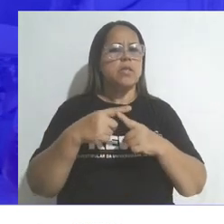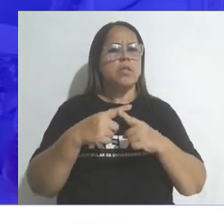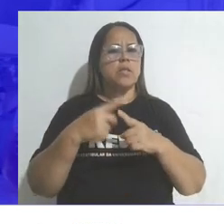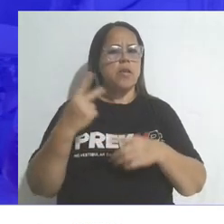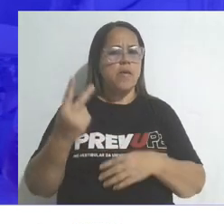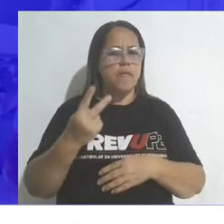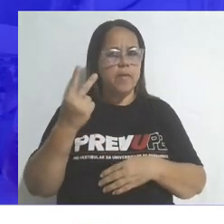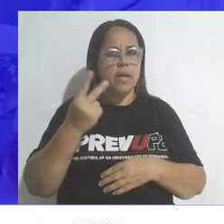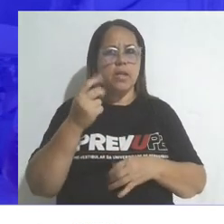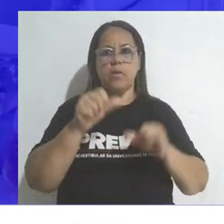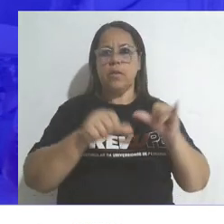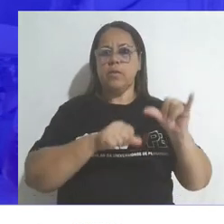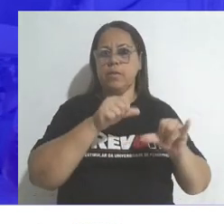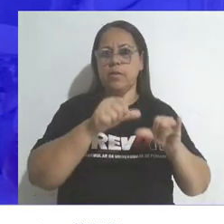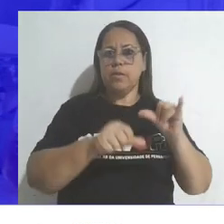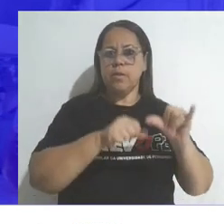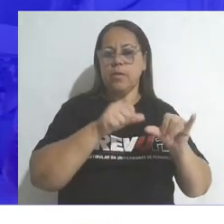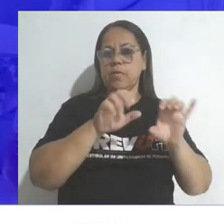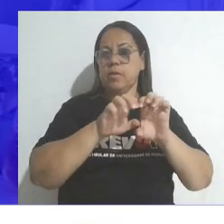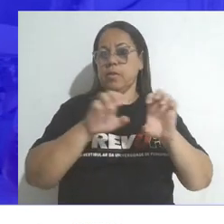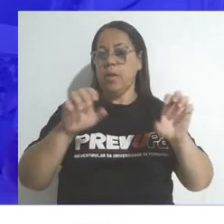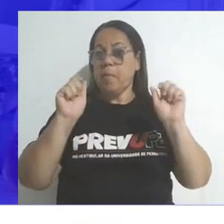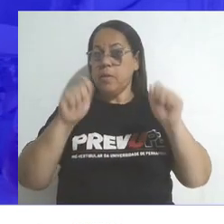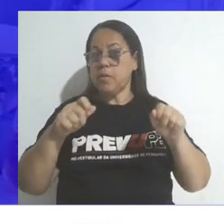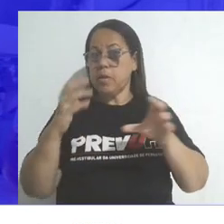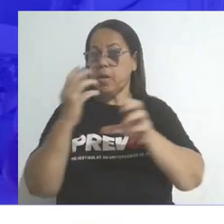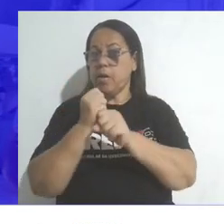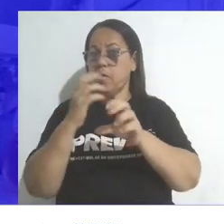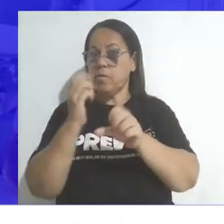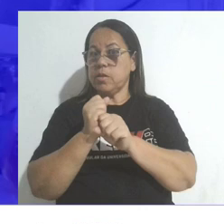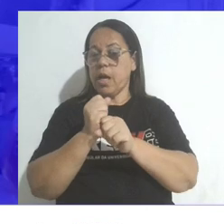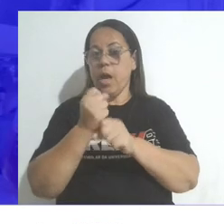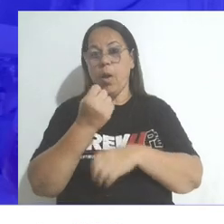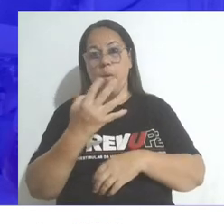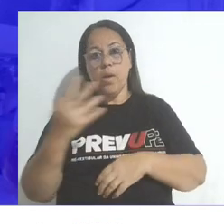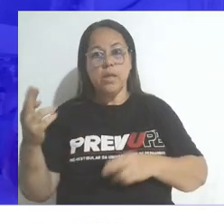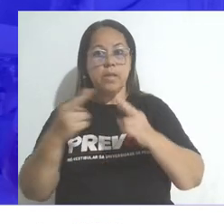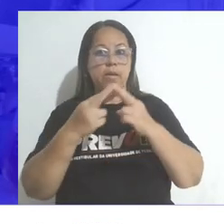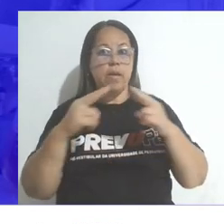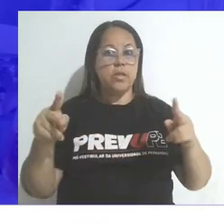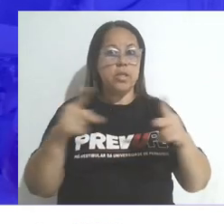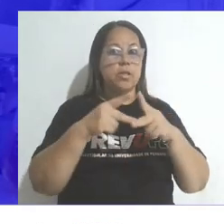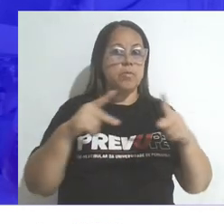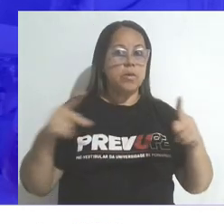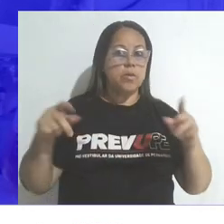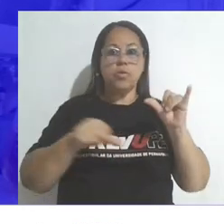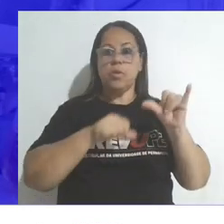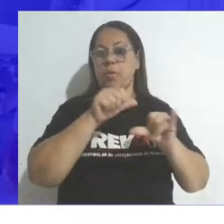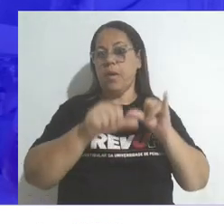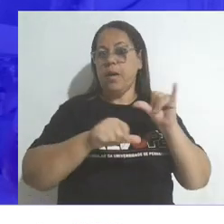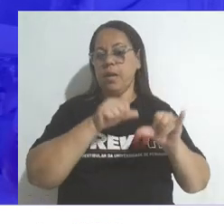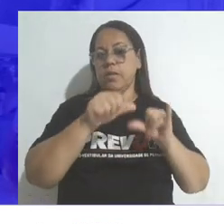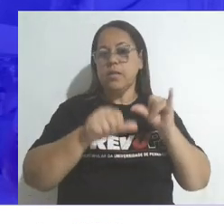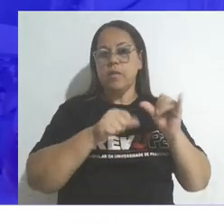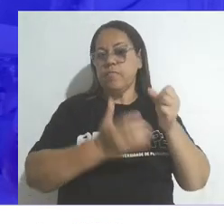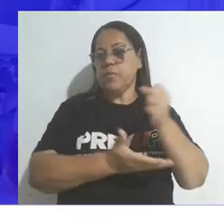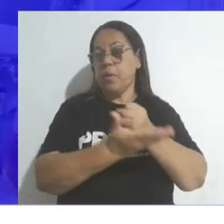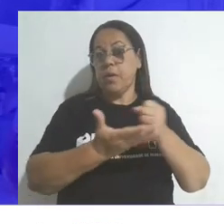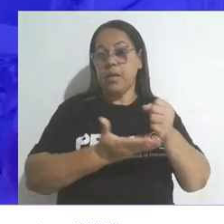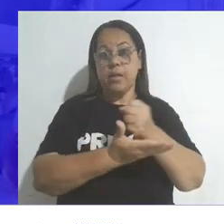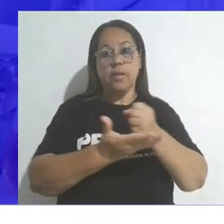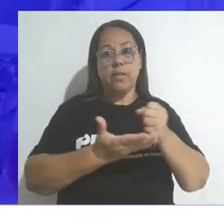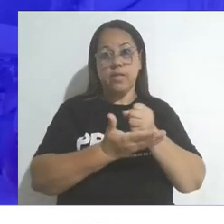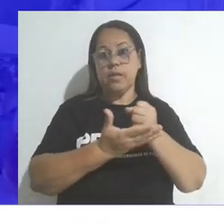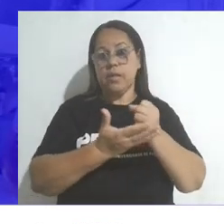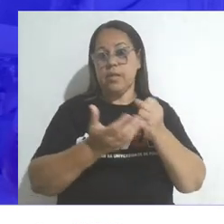químicas, permitindo assim calcular com precisão quantidades de reagentes e produtos em uma reação. É o alicerce